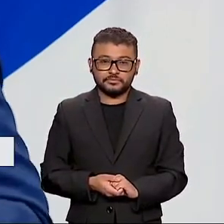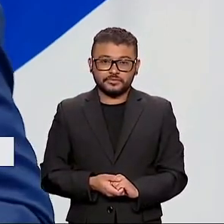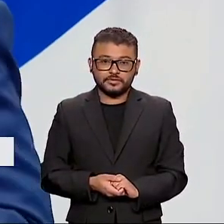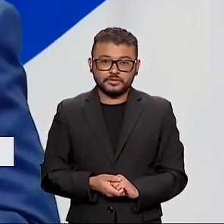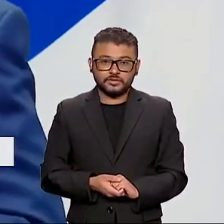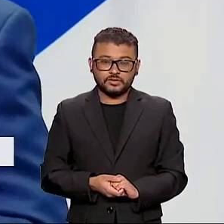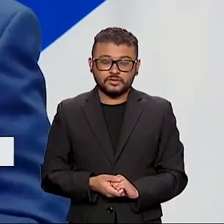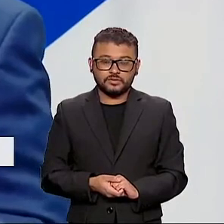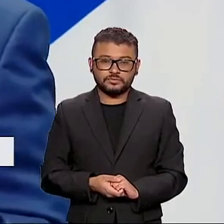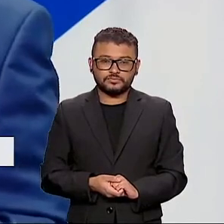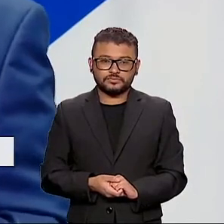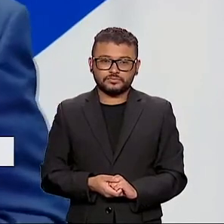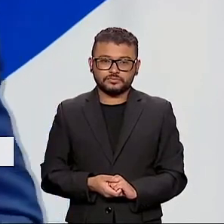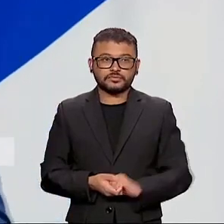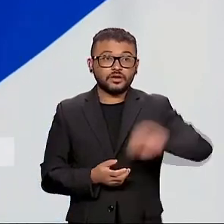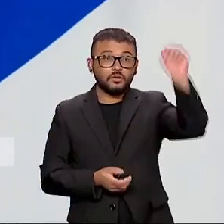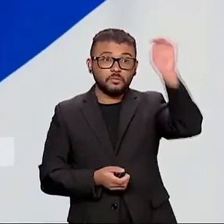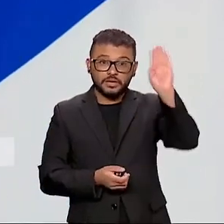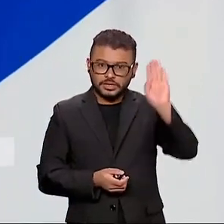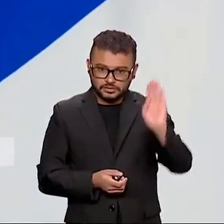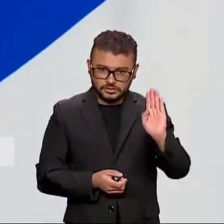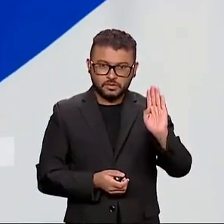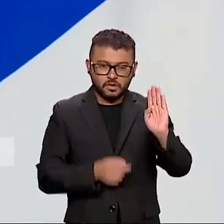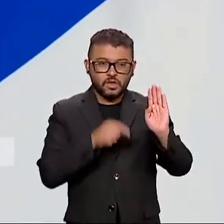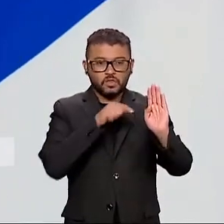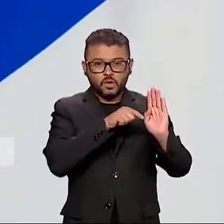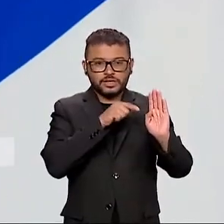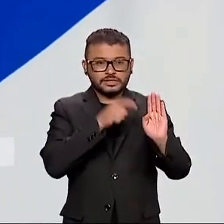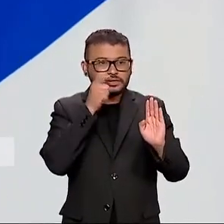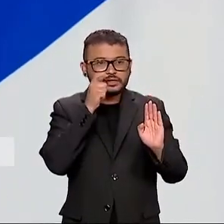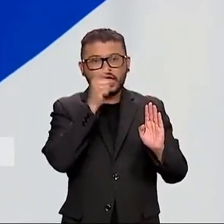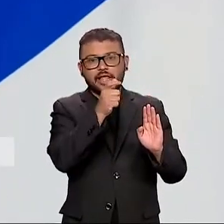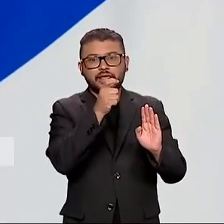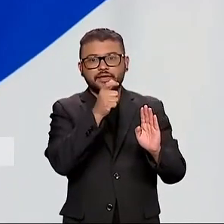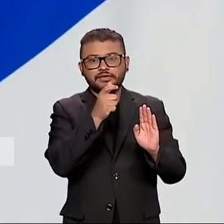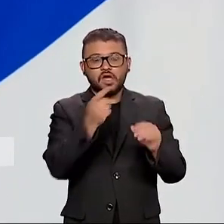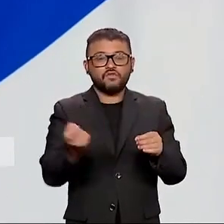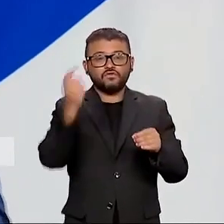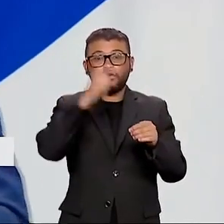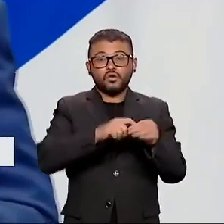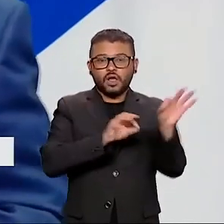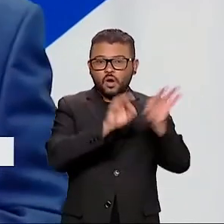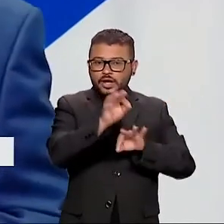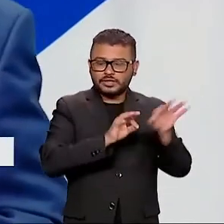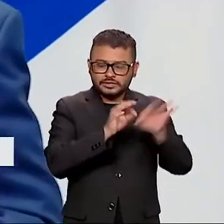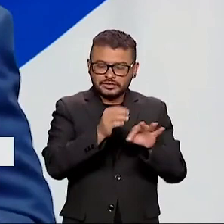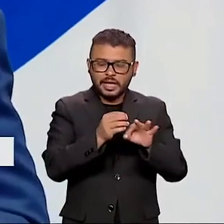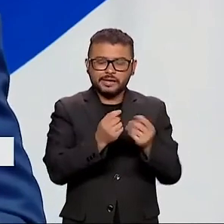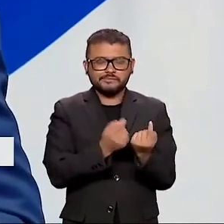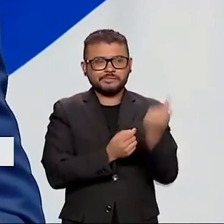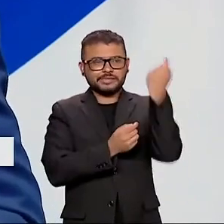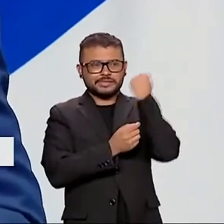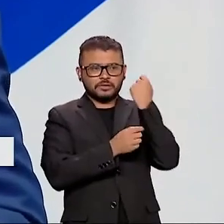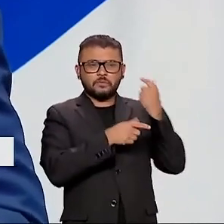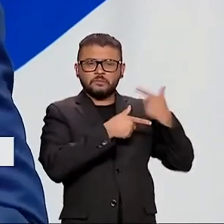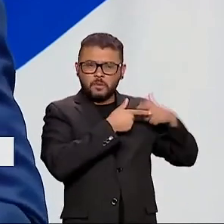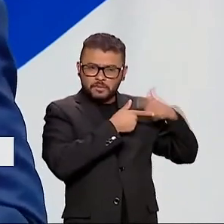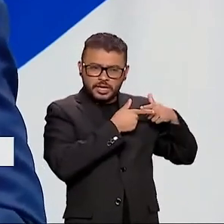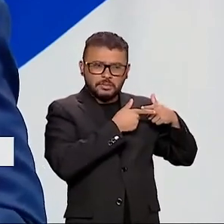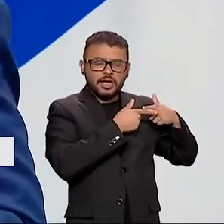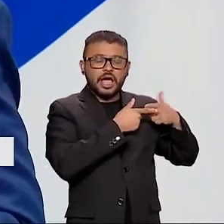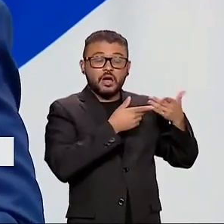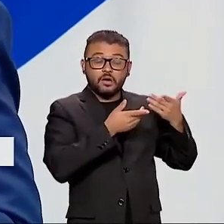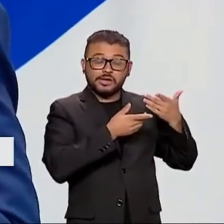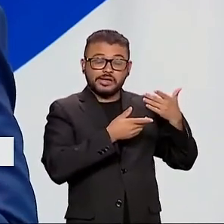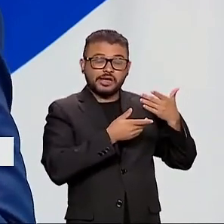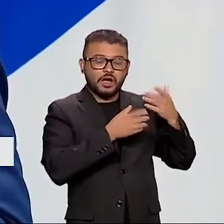nossa penalidade é que a gente vai ter que refazer o que a gente já tinha feito. Ou